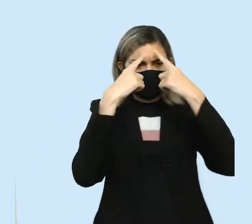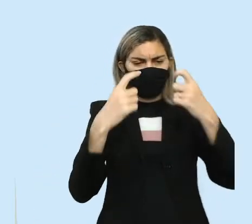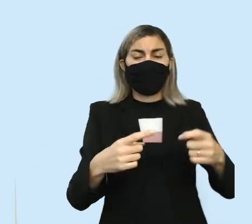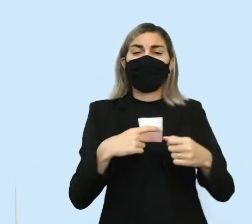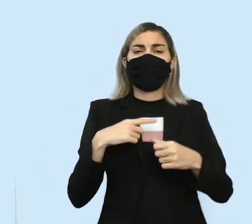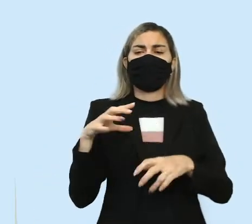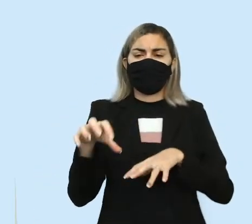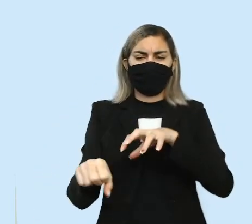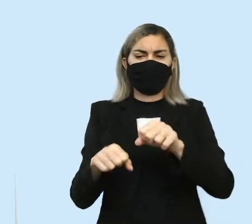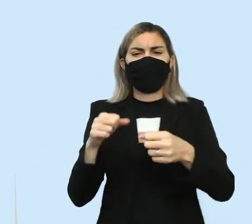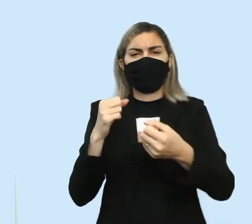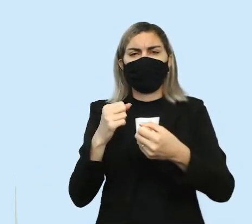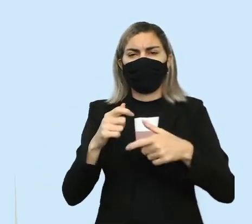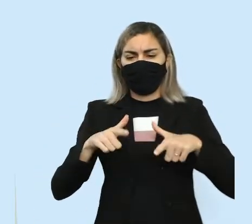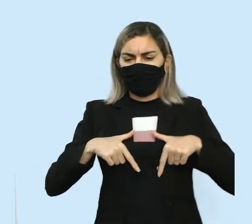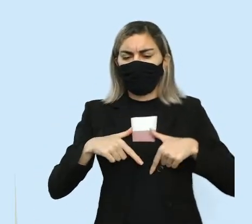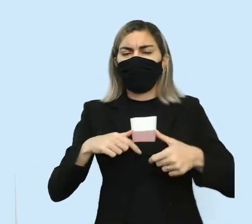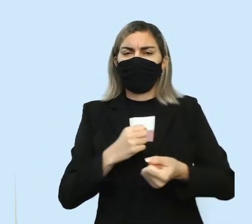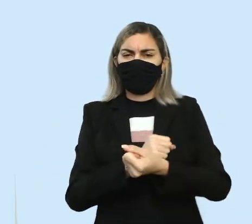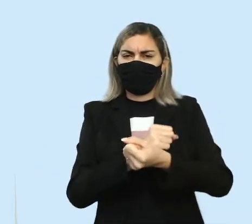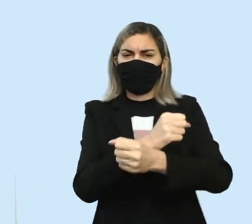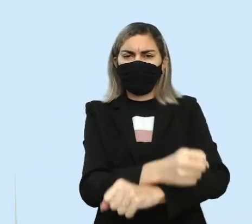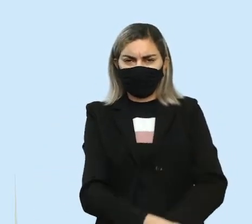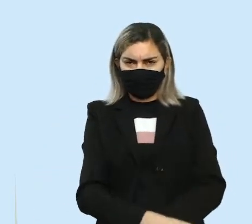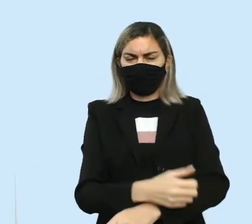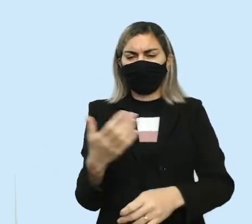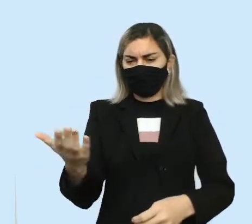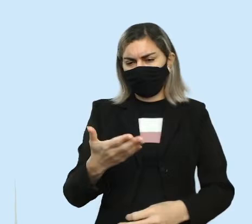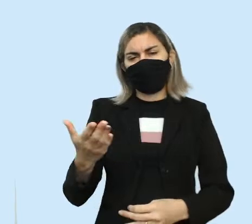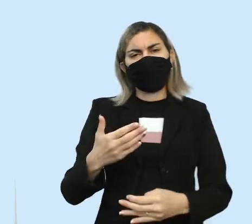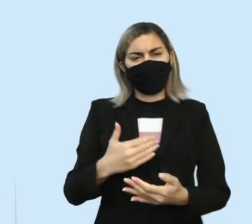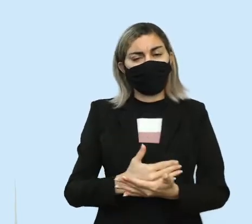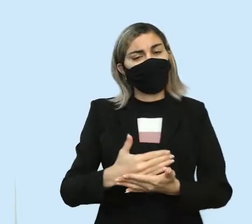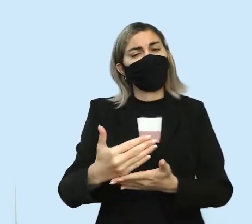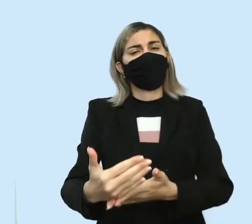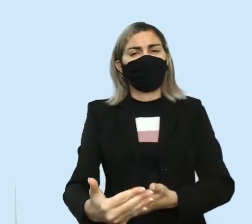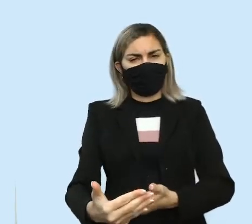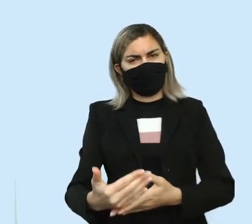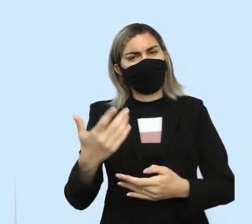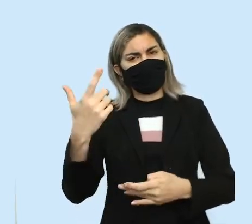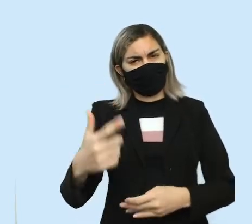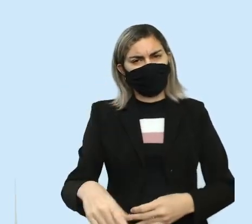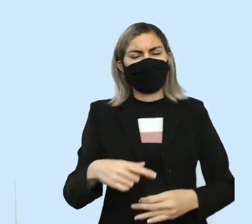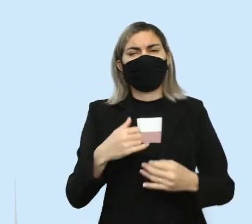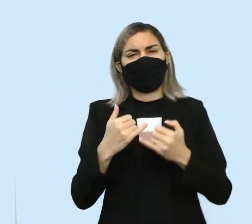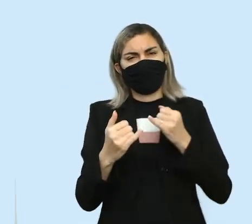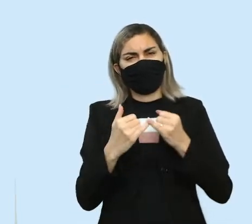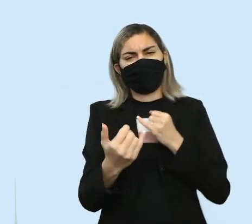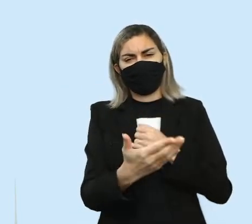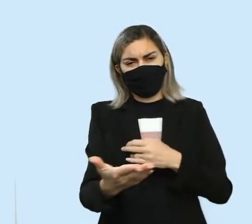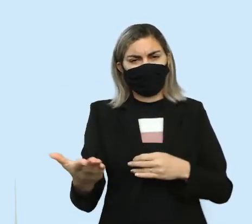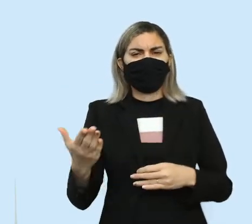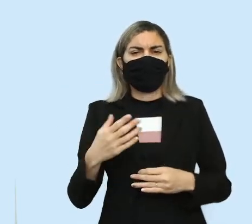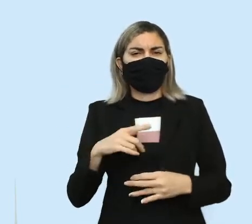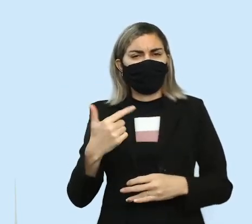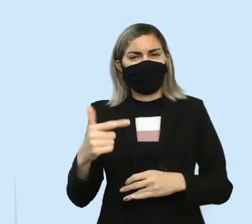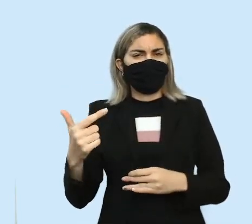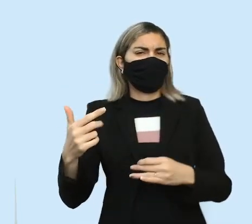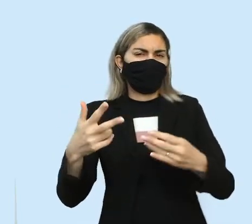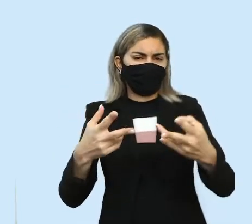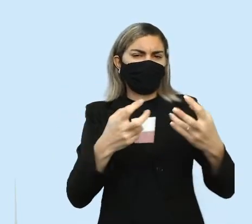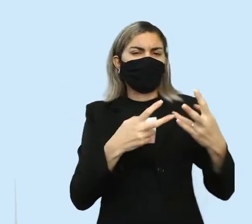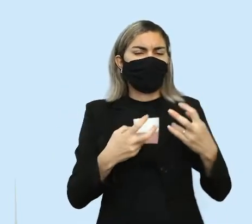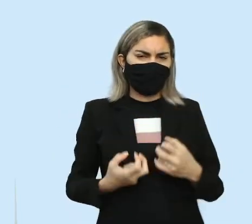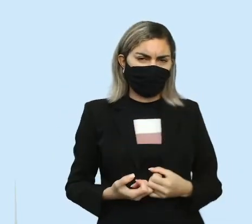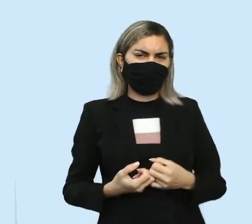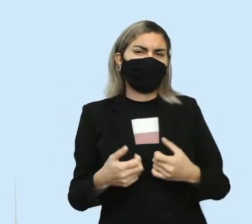trataram de pegar os hebreus e escravizá-los. Agora a história começa a ficar um pouco mais familiar, se você até então não tinha percebido, né?